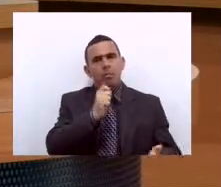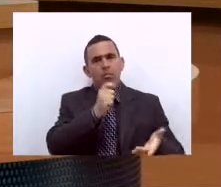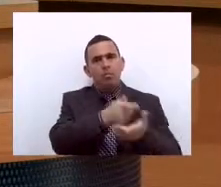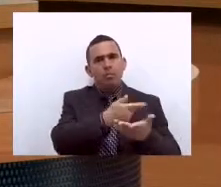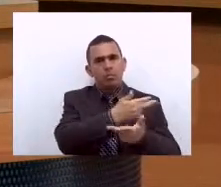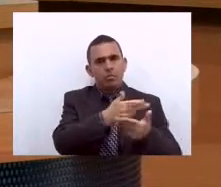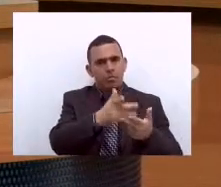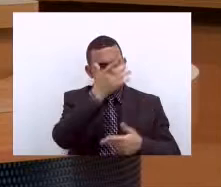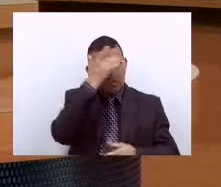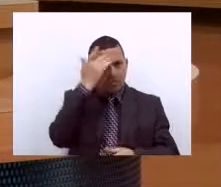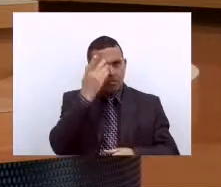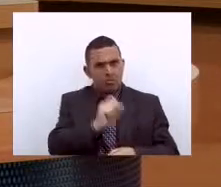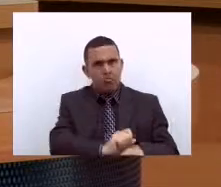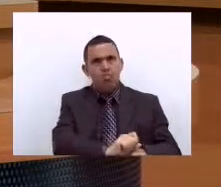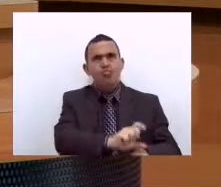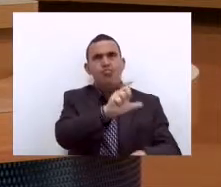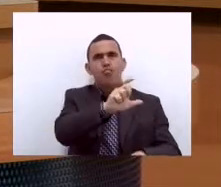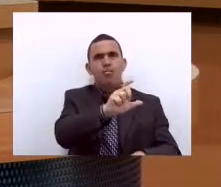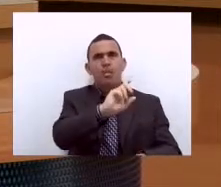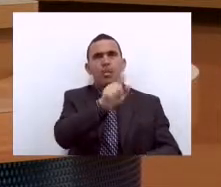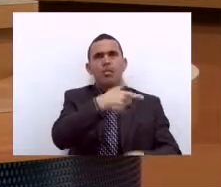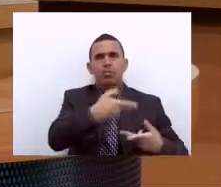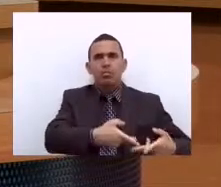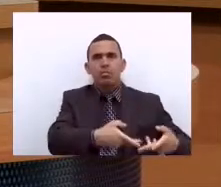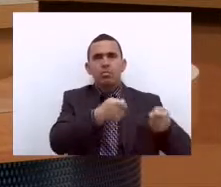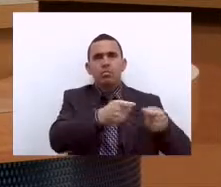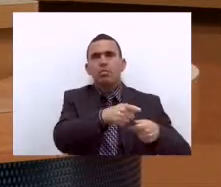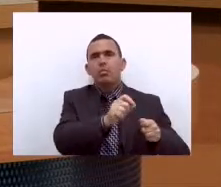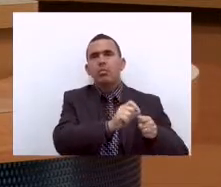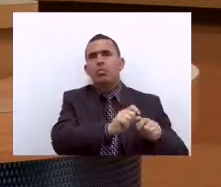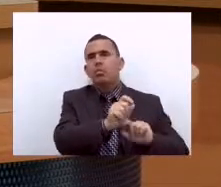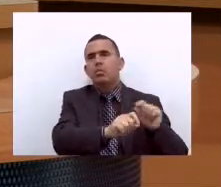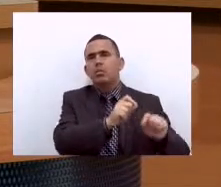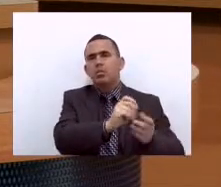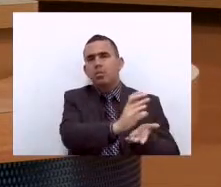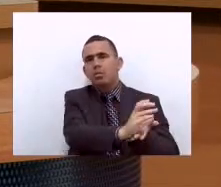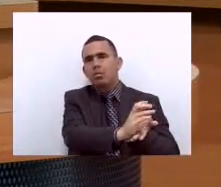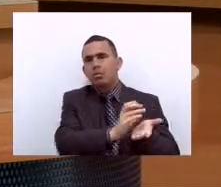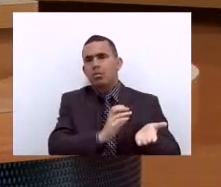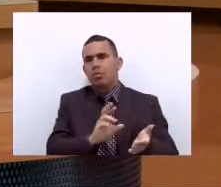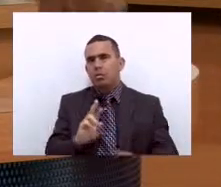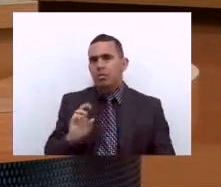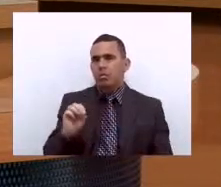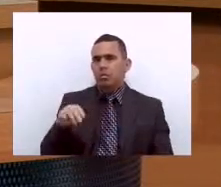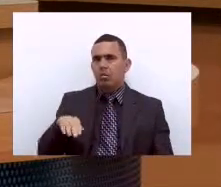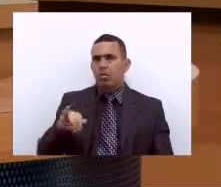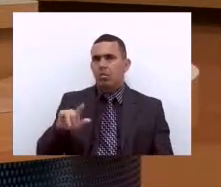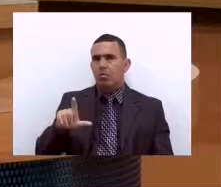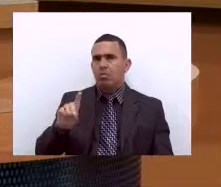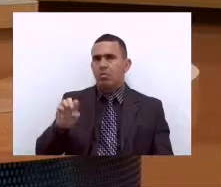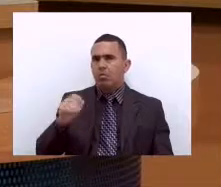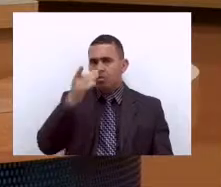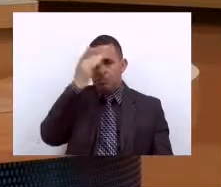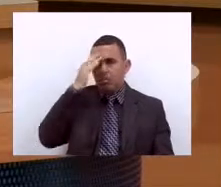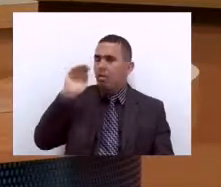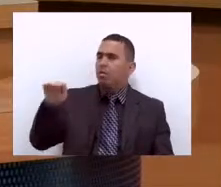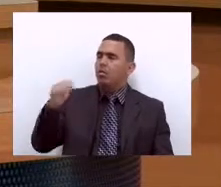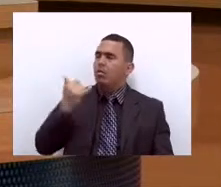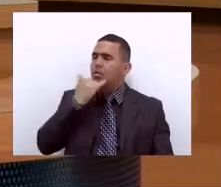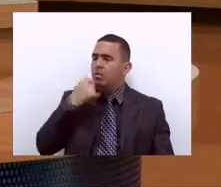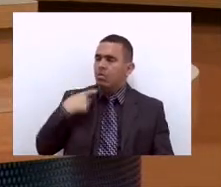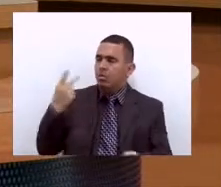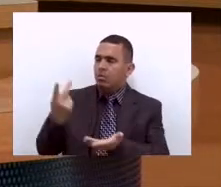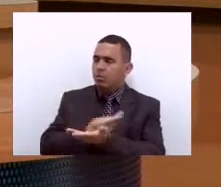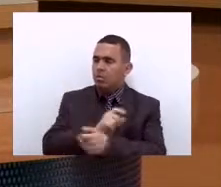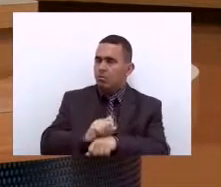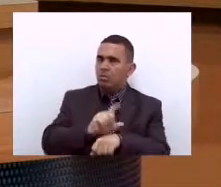cobra mais, e ele descobre que cobrou a mais, o que, que faz ele, vereador Romildo? Corre atrás e fala, te cobrei a mais, está aqui o dinheiro, não é